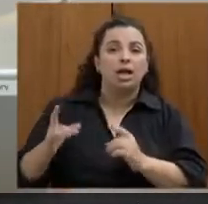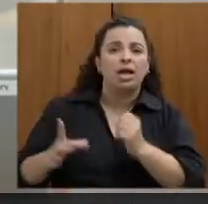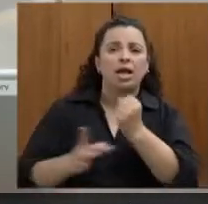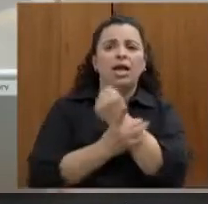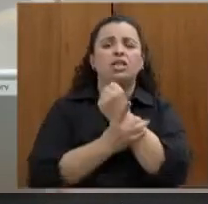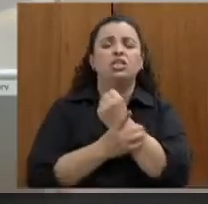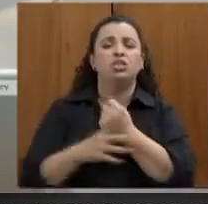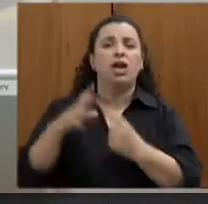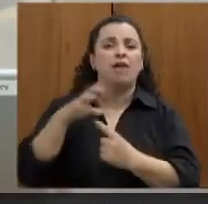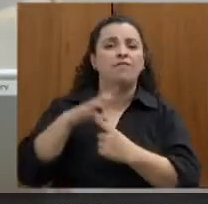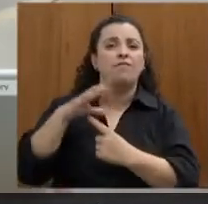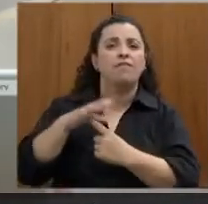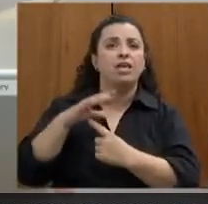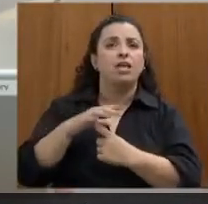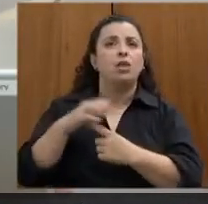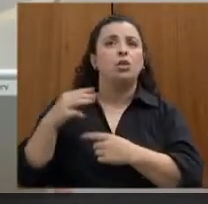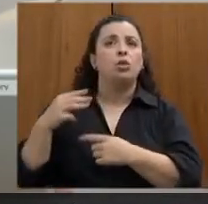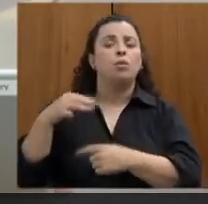Metropolitano,